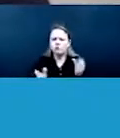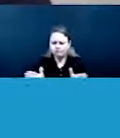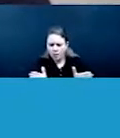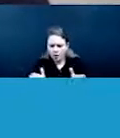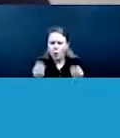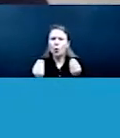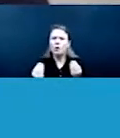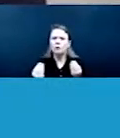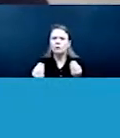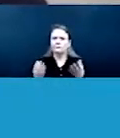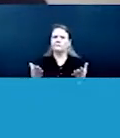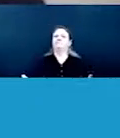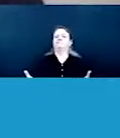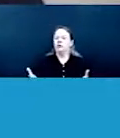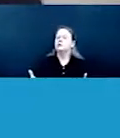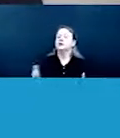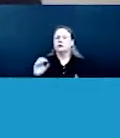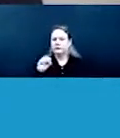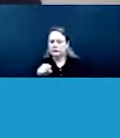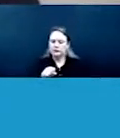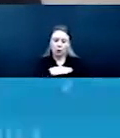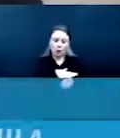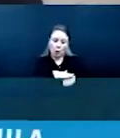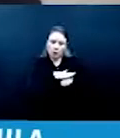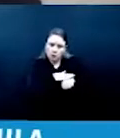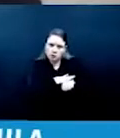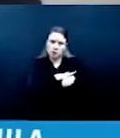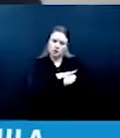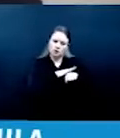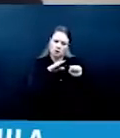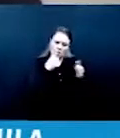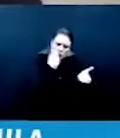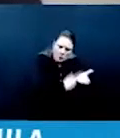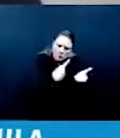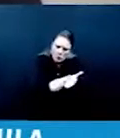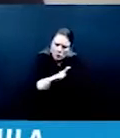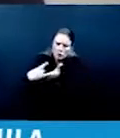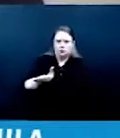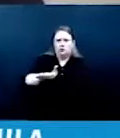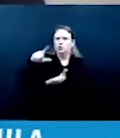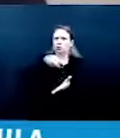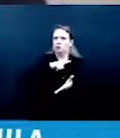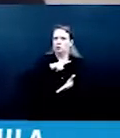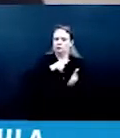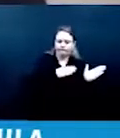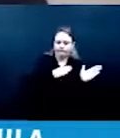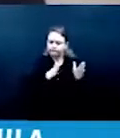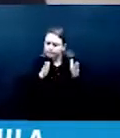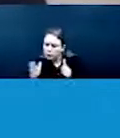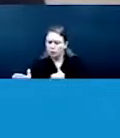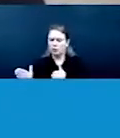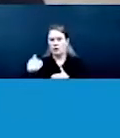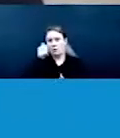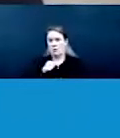Então, isso tudo era muito conversado, né, e programado. É lógico que, por ter